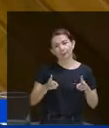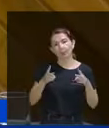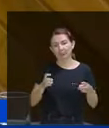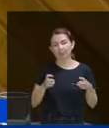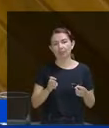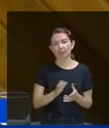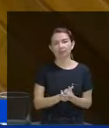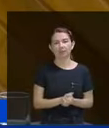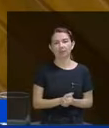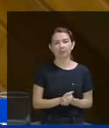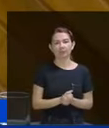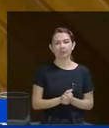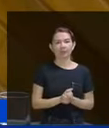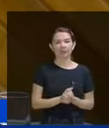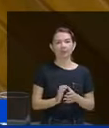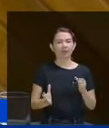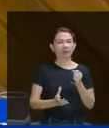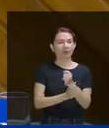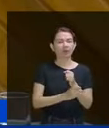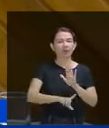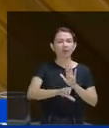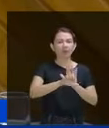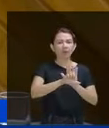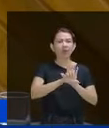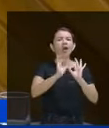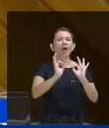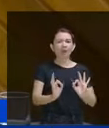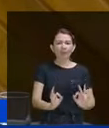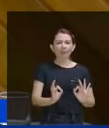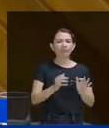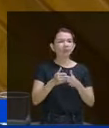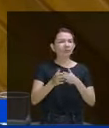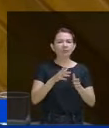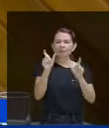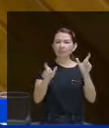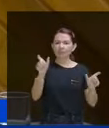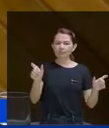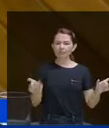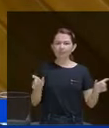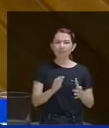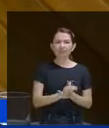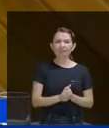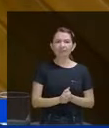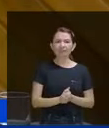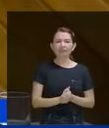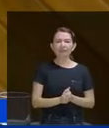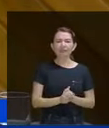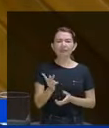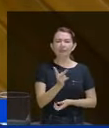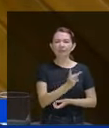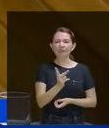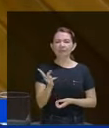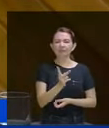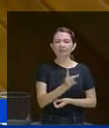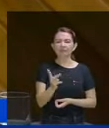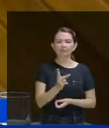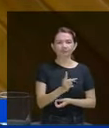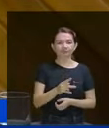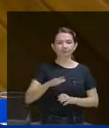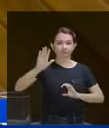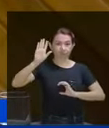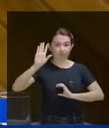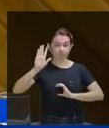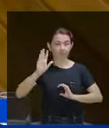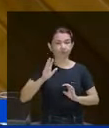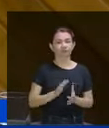no exercício de uma garantia legalmente assegurada a qualquer cidadão, 2 das supostas candidaturas